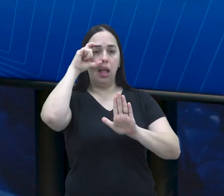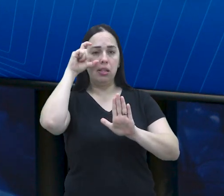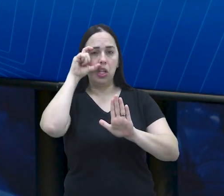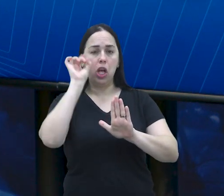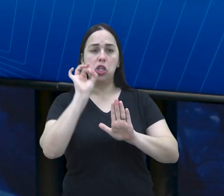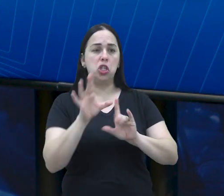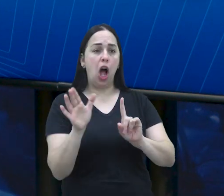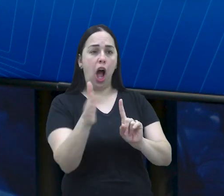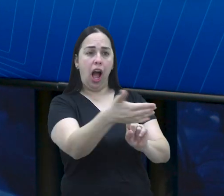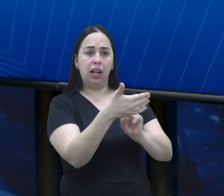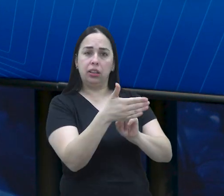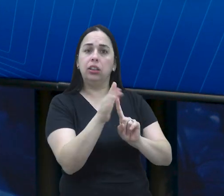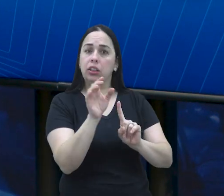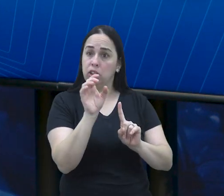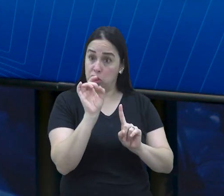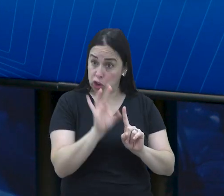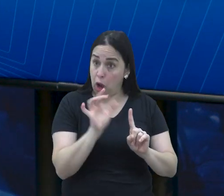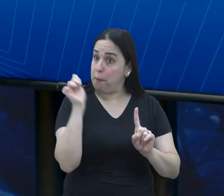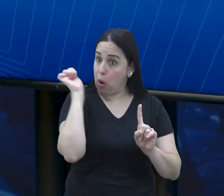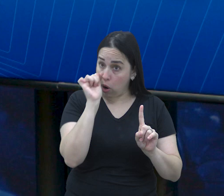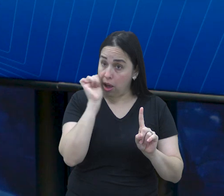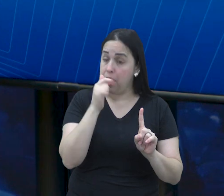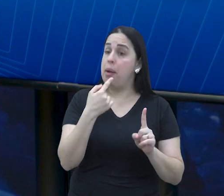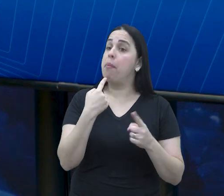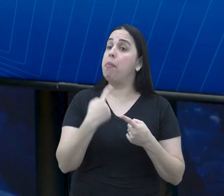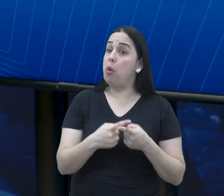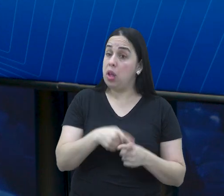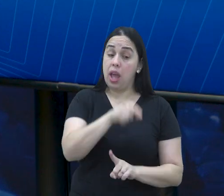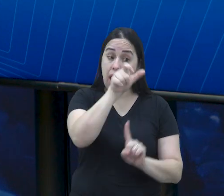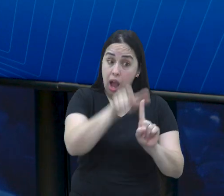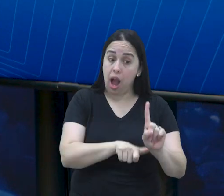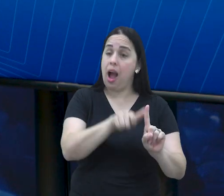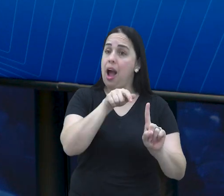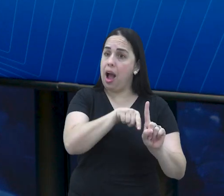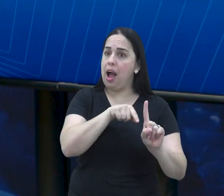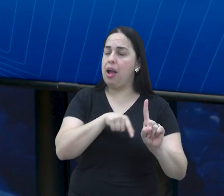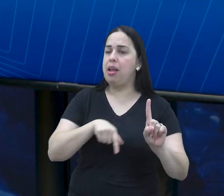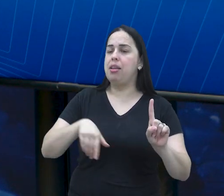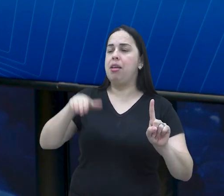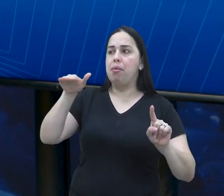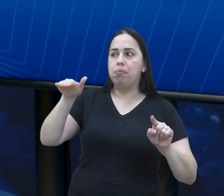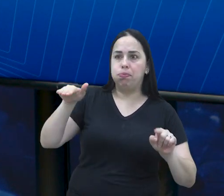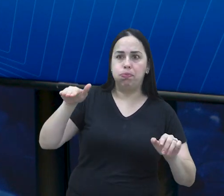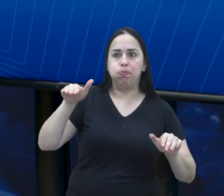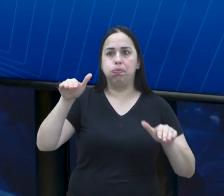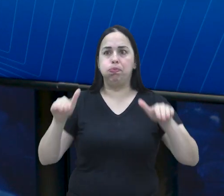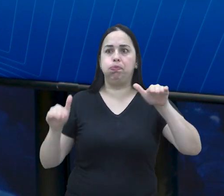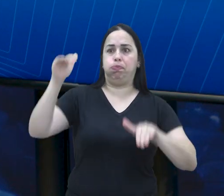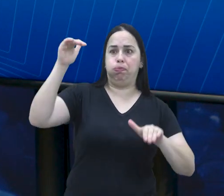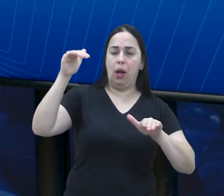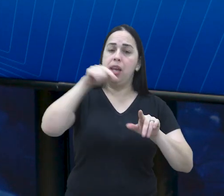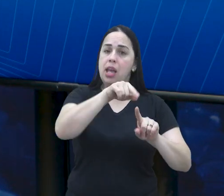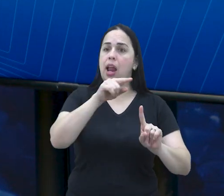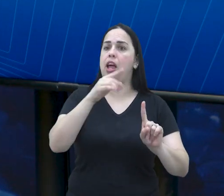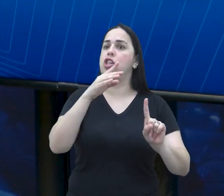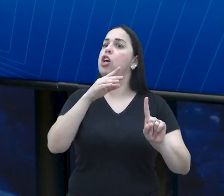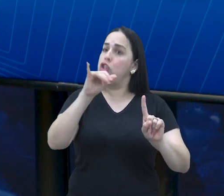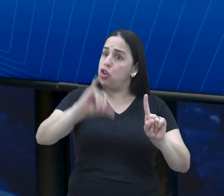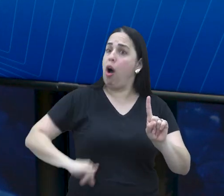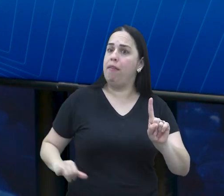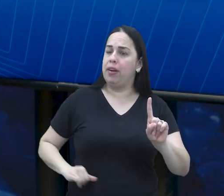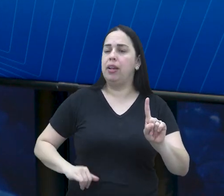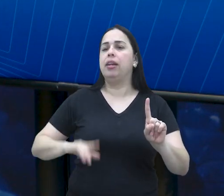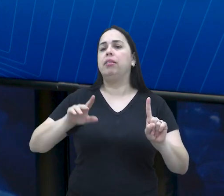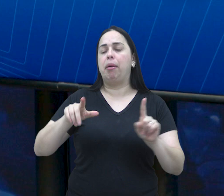só acolhe as mulheres. Só as mulheres, porque as mulheres que é o que tem mais desigualdade e que realmente são